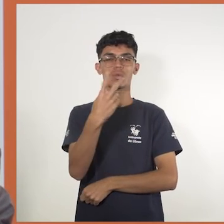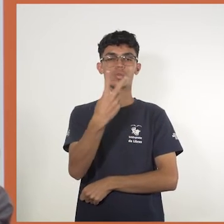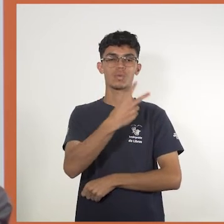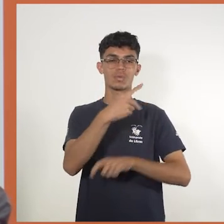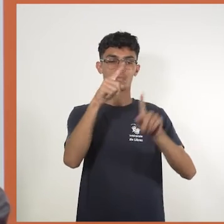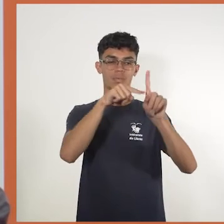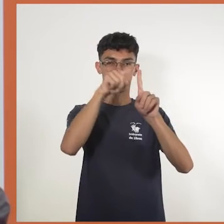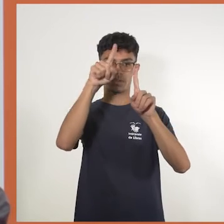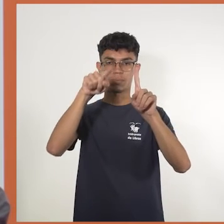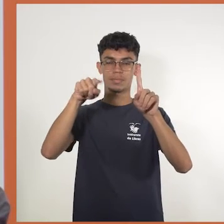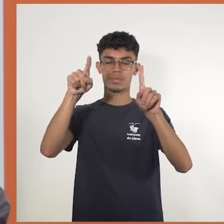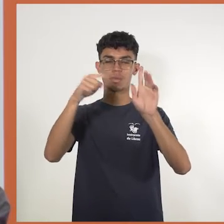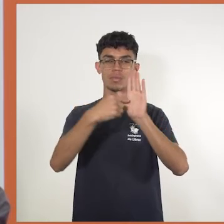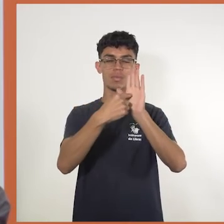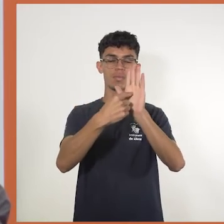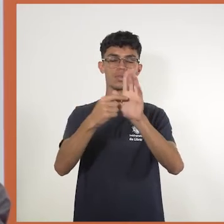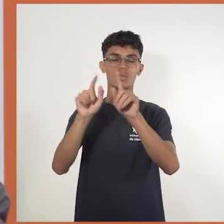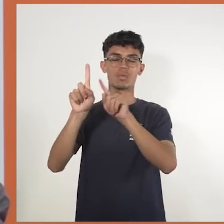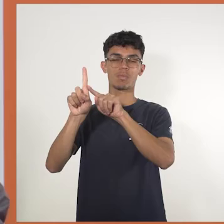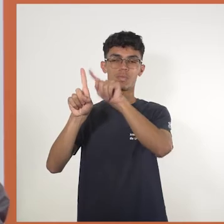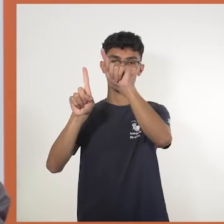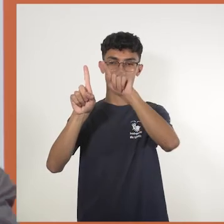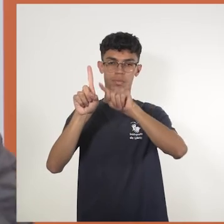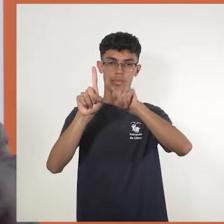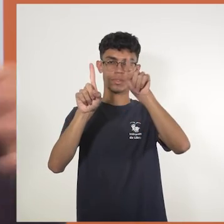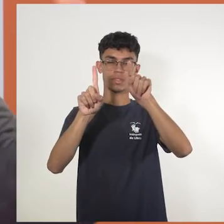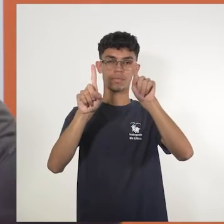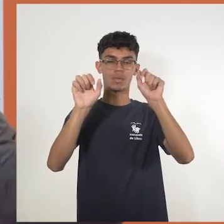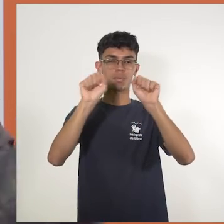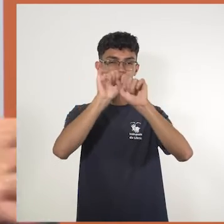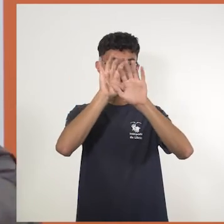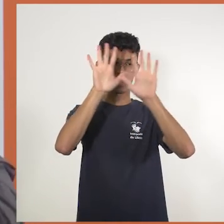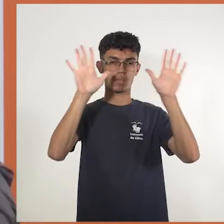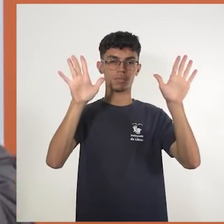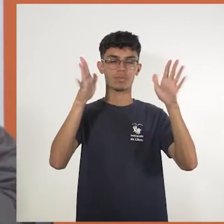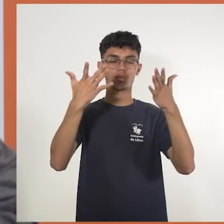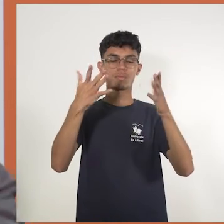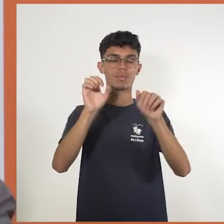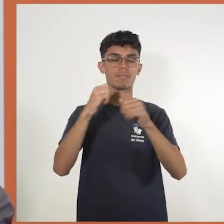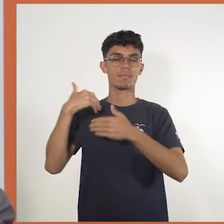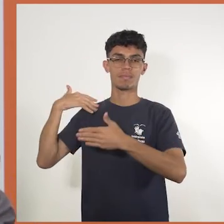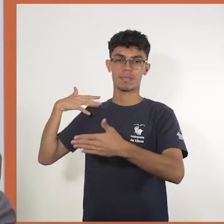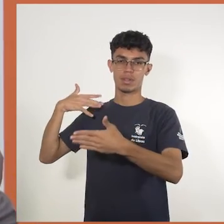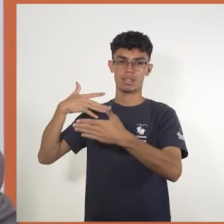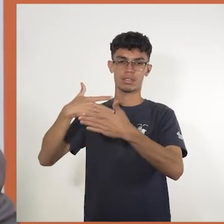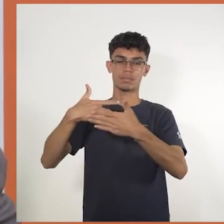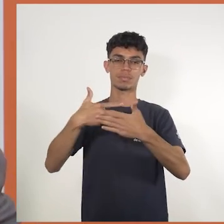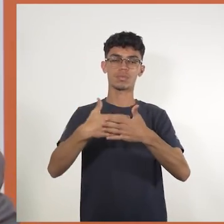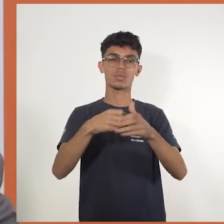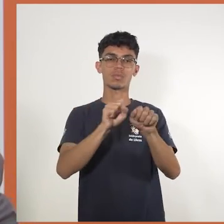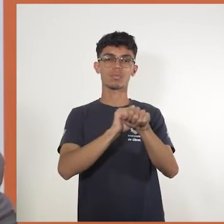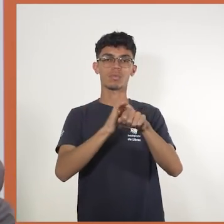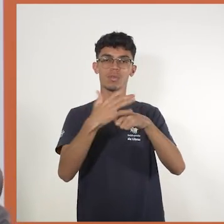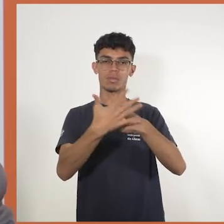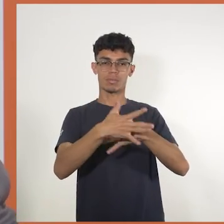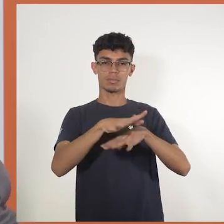aqui separam de maneira muito clara, ao longo de toda a pandemia, a incidência